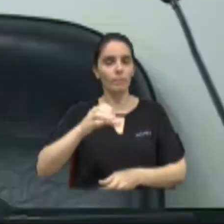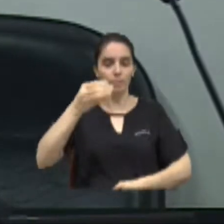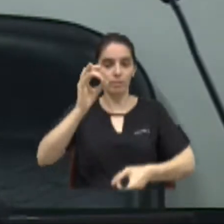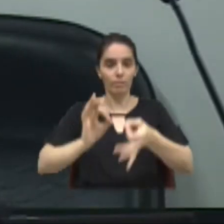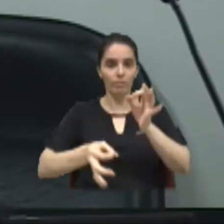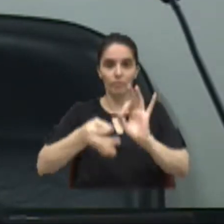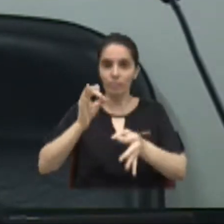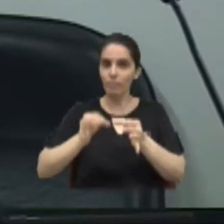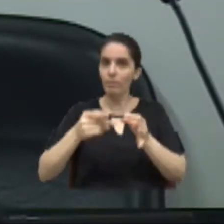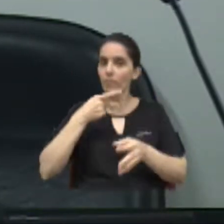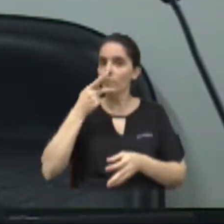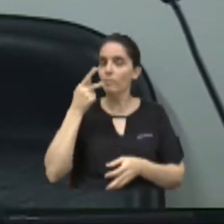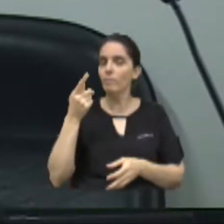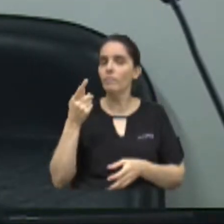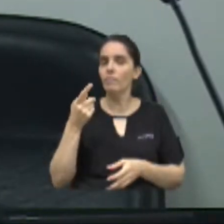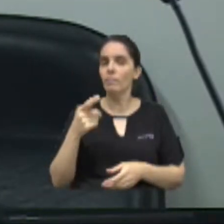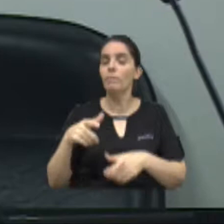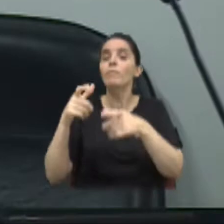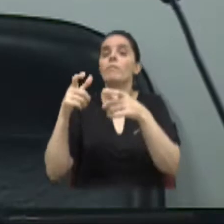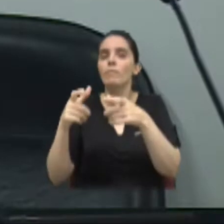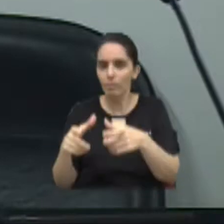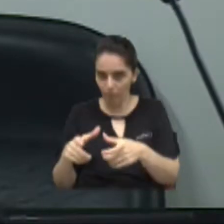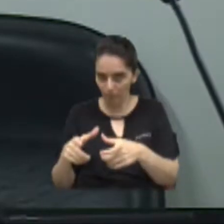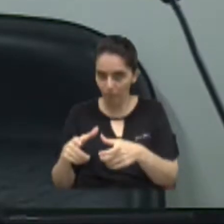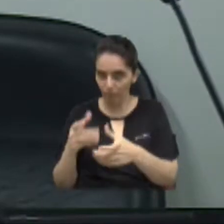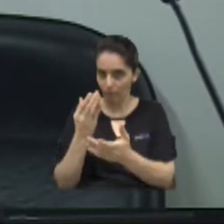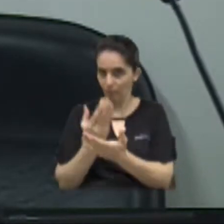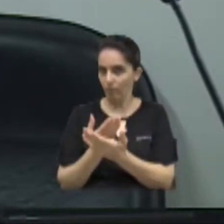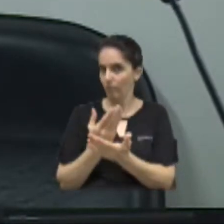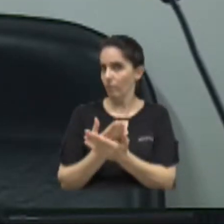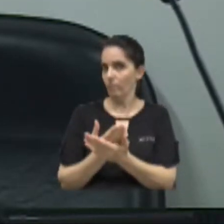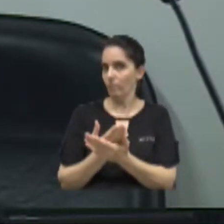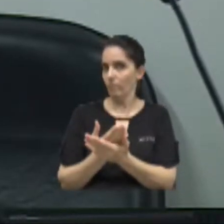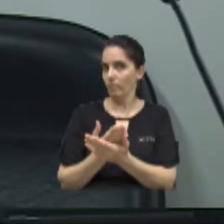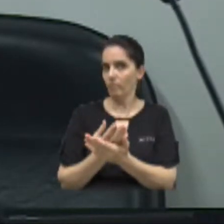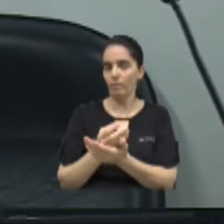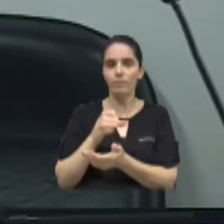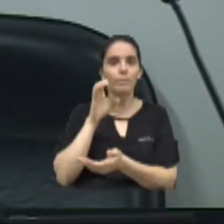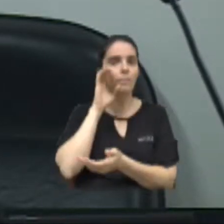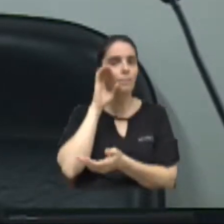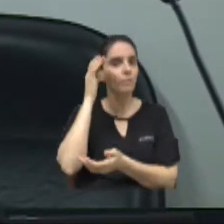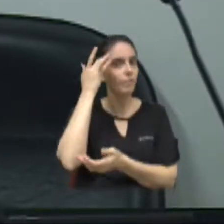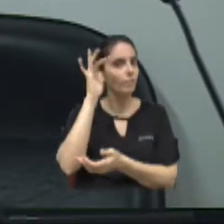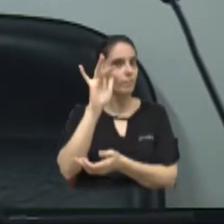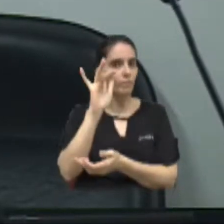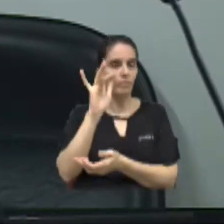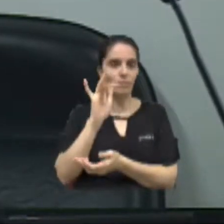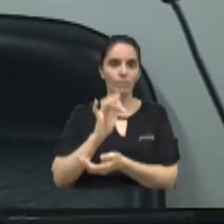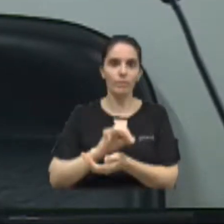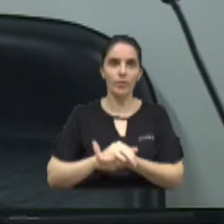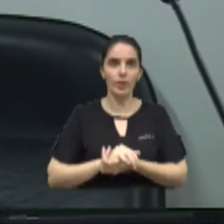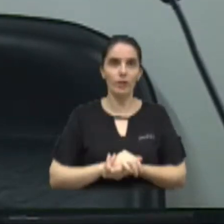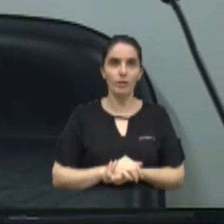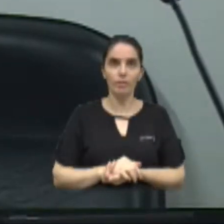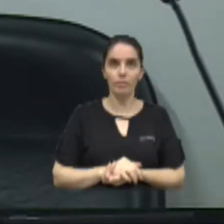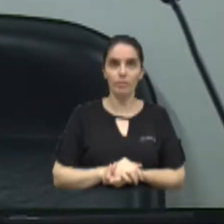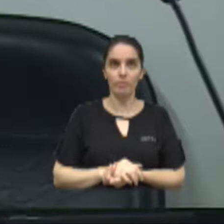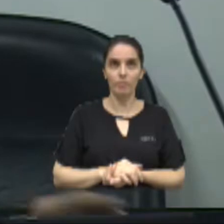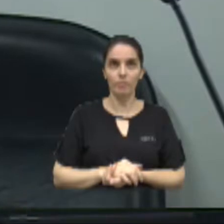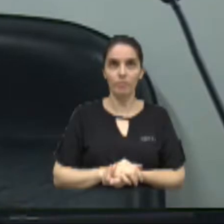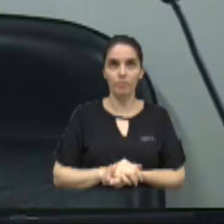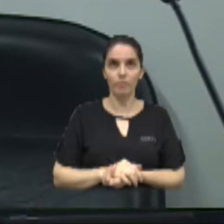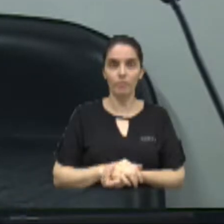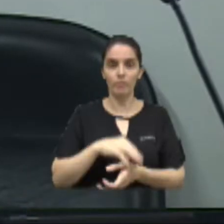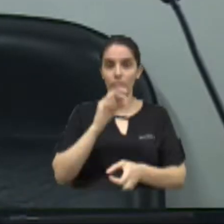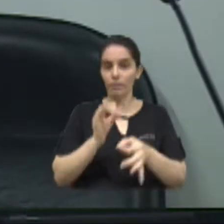qual creche vai ficar. Isso eu acho que não, mas também não tenho certeza. Eu acho que ele não determina que creche